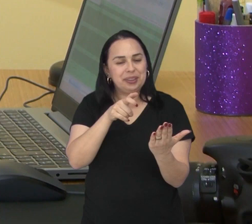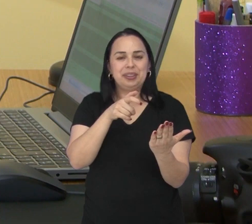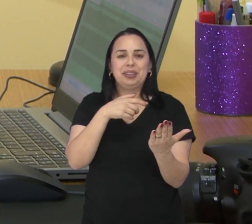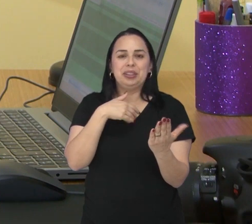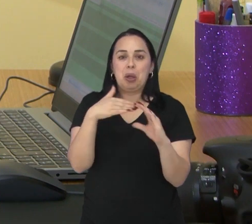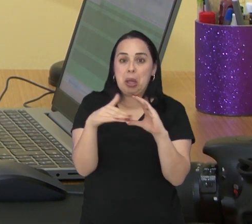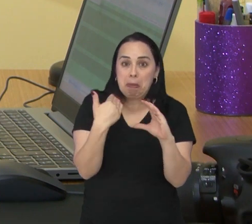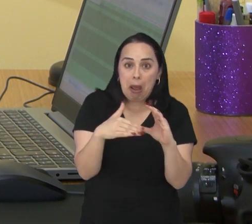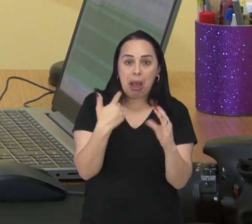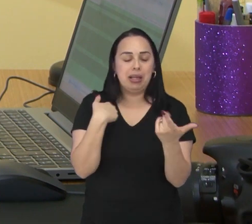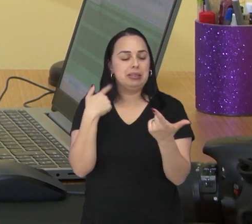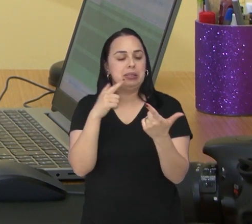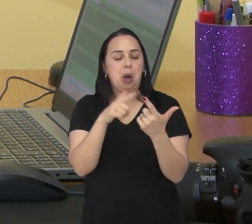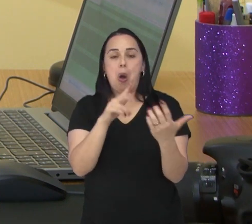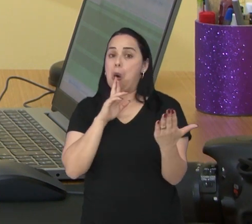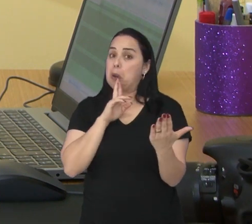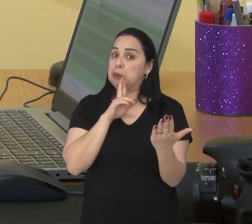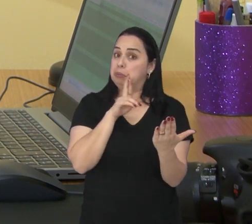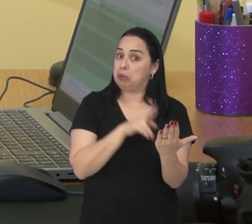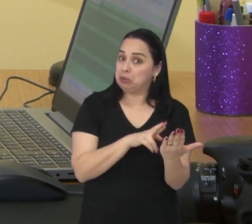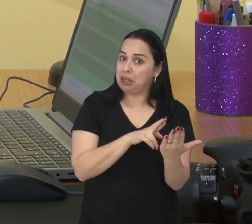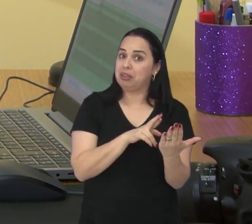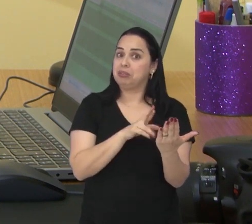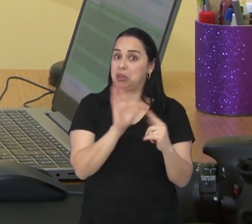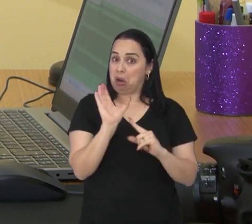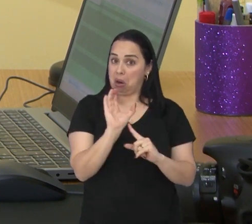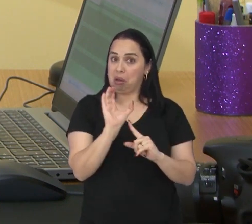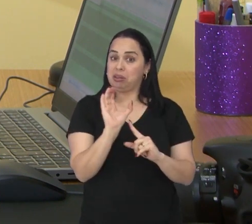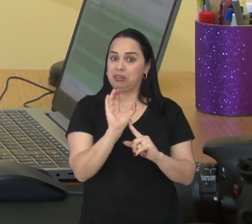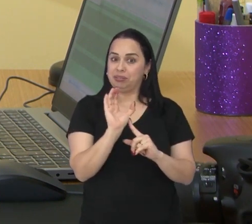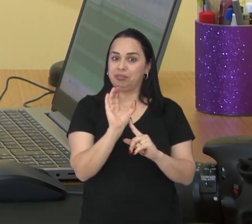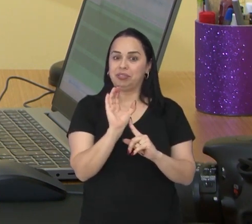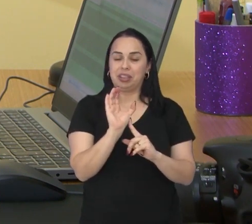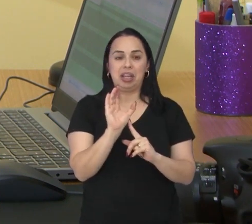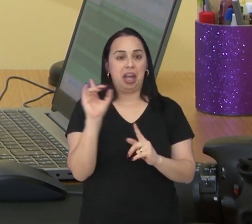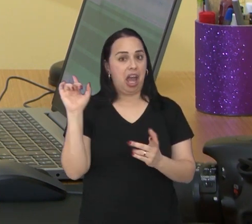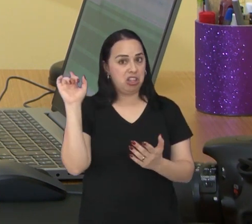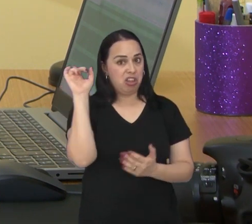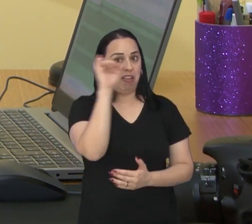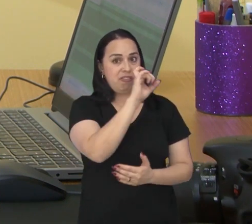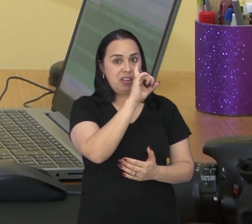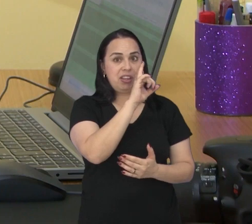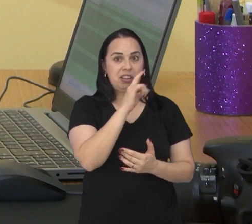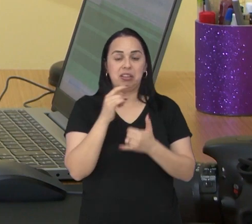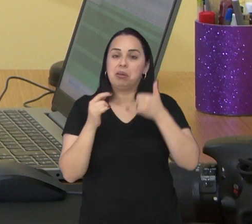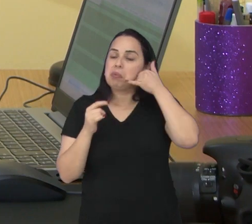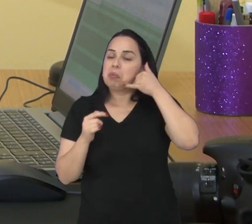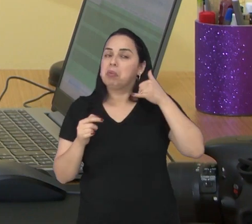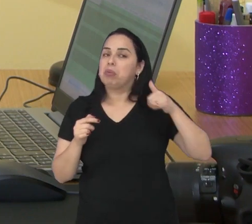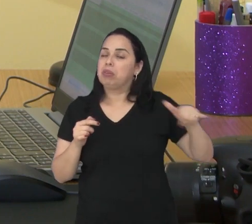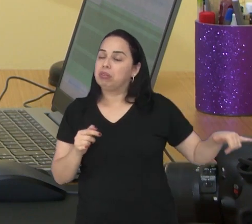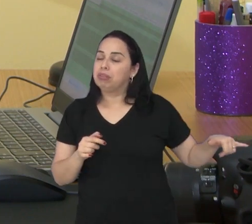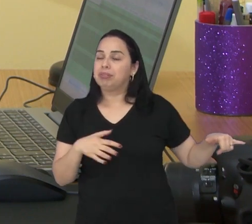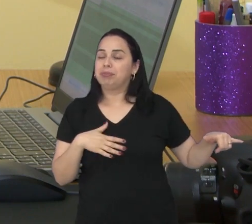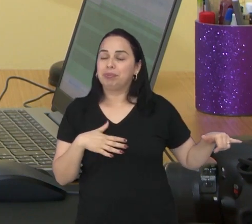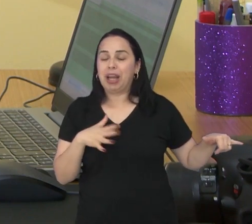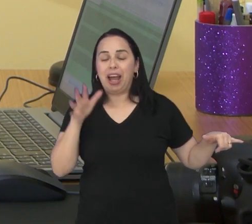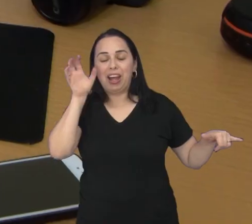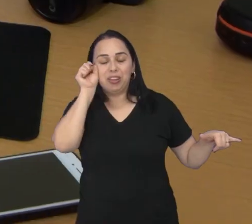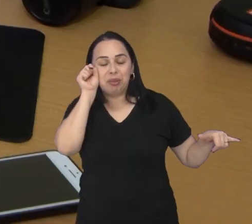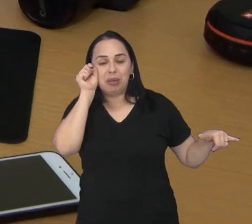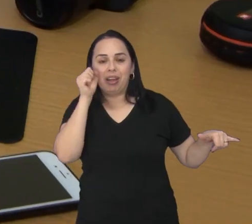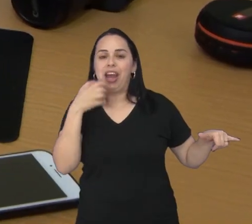nos e-mails ou responder ao cliente e é bem difícil dormir com o celular do